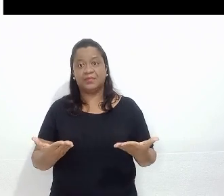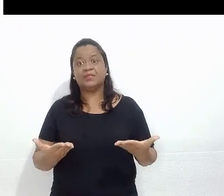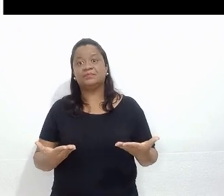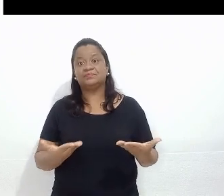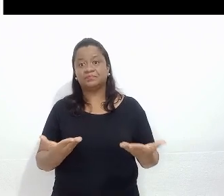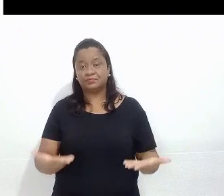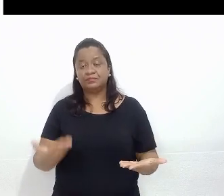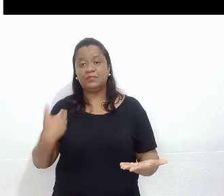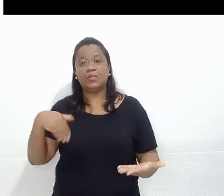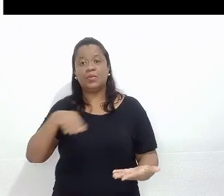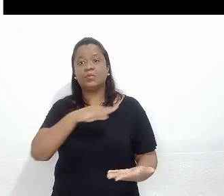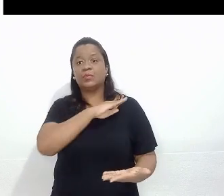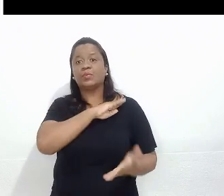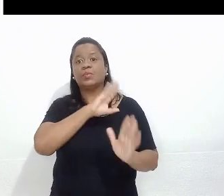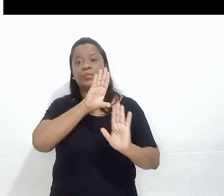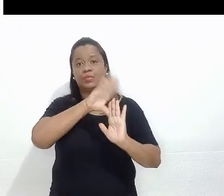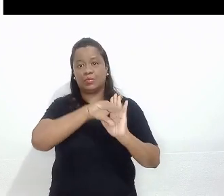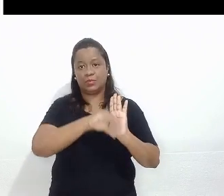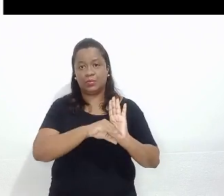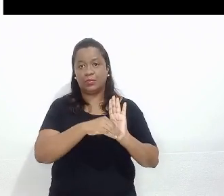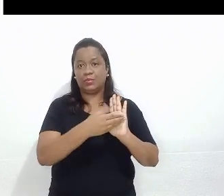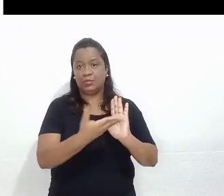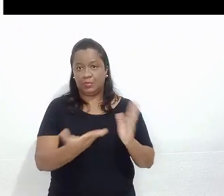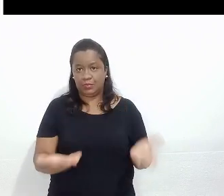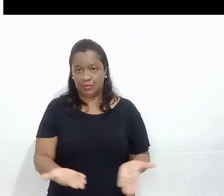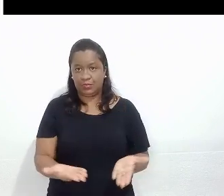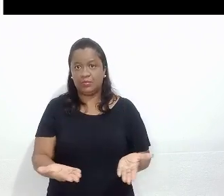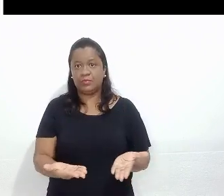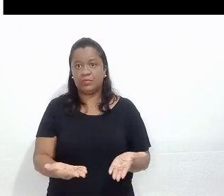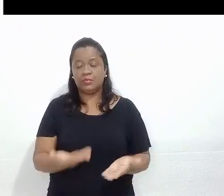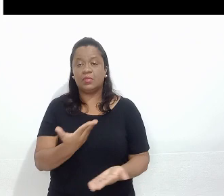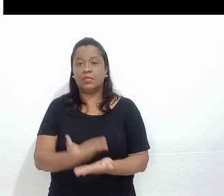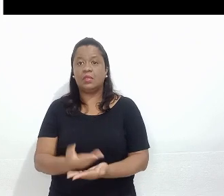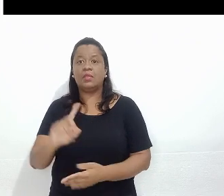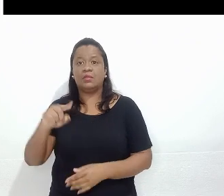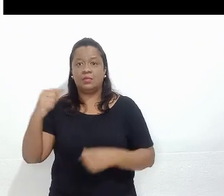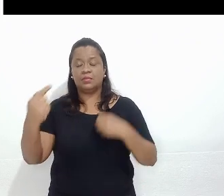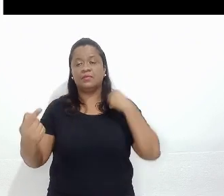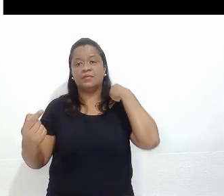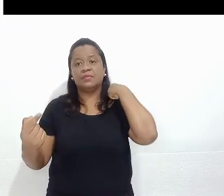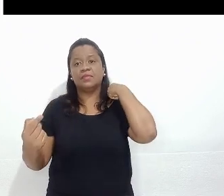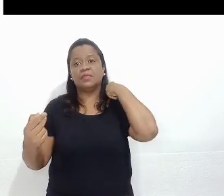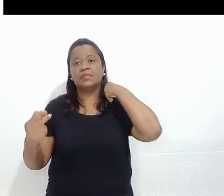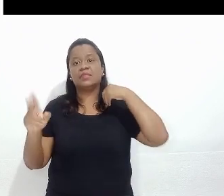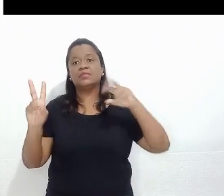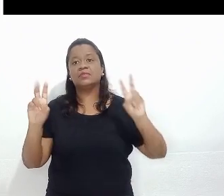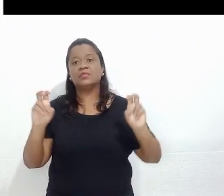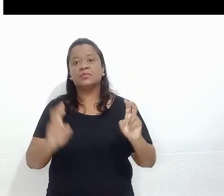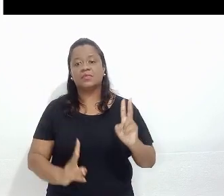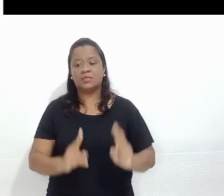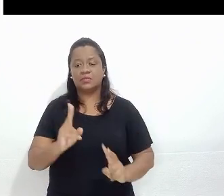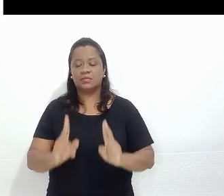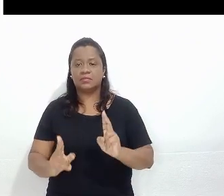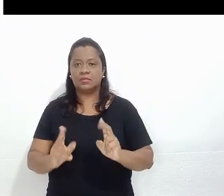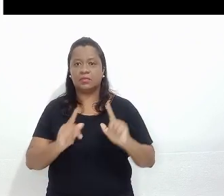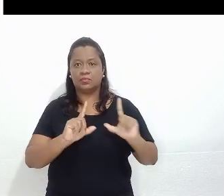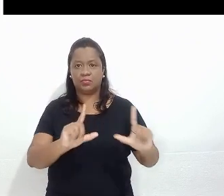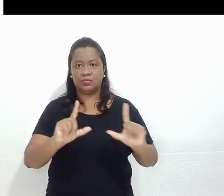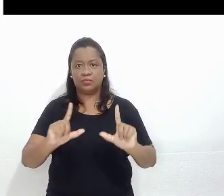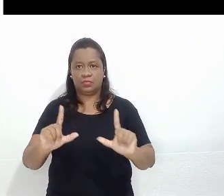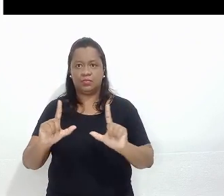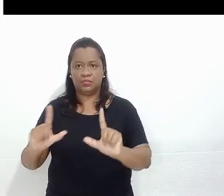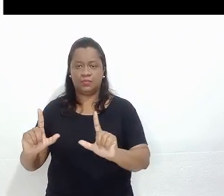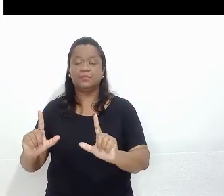esse é o nosso conteúdo de hoje, então. E assim, aula que vem, a gente vai falar sobre edição, sobre montagem,